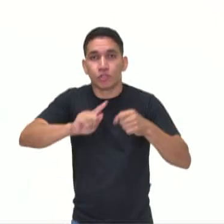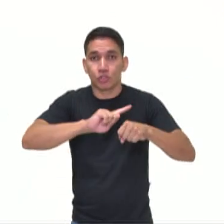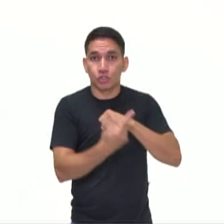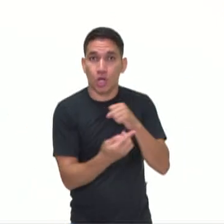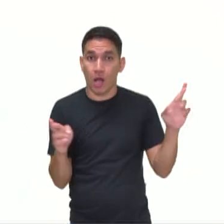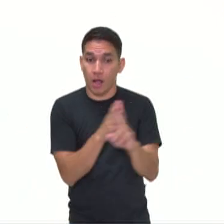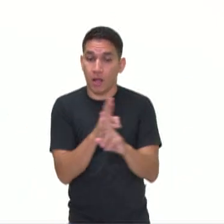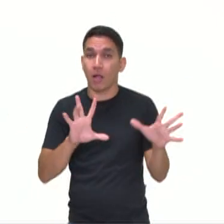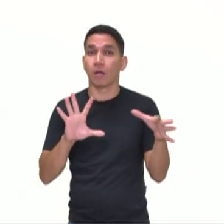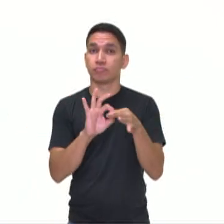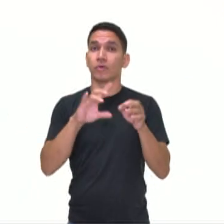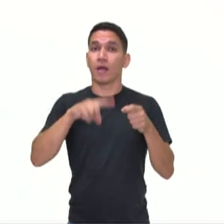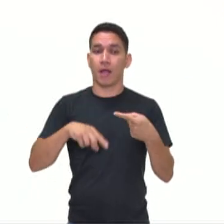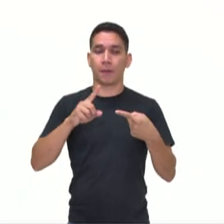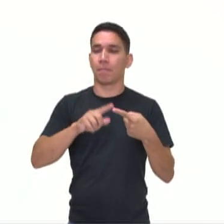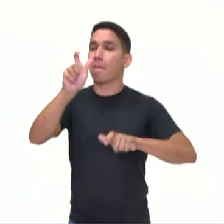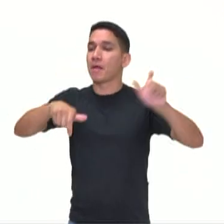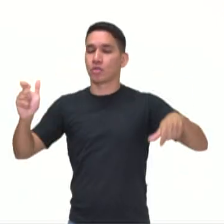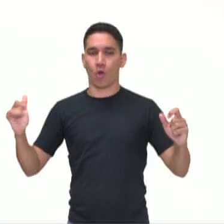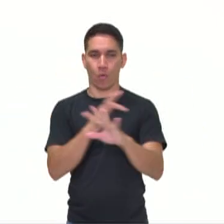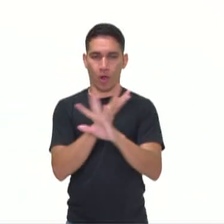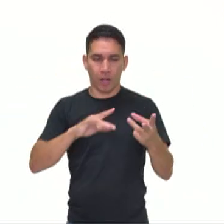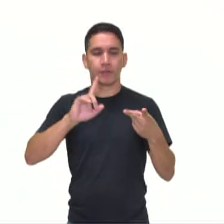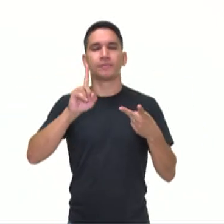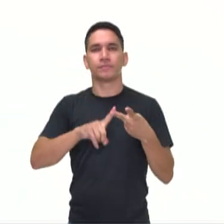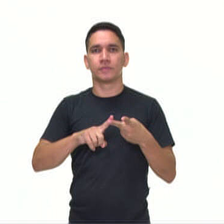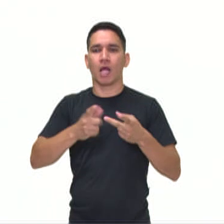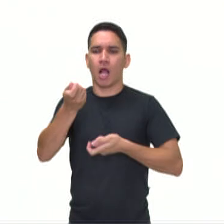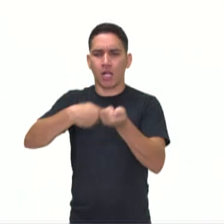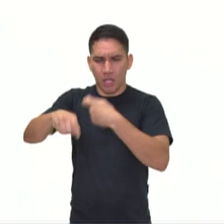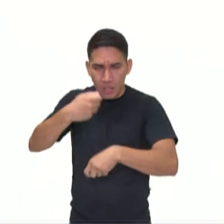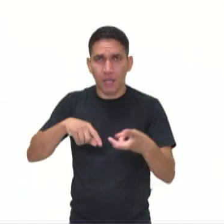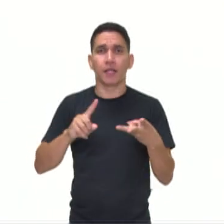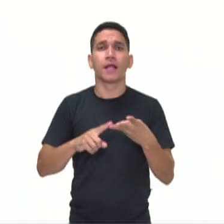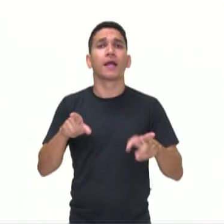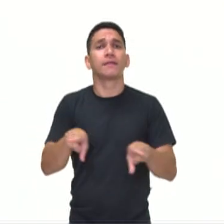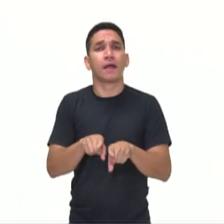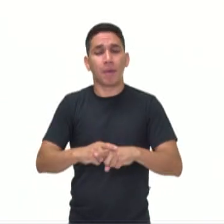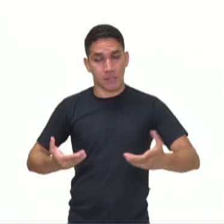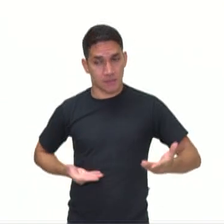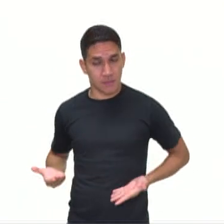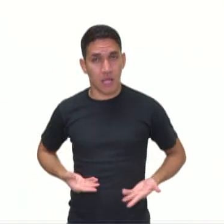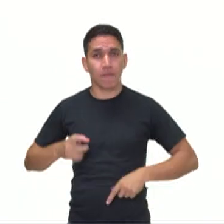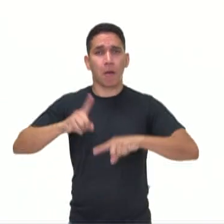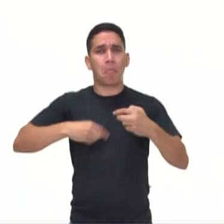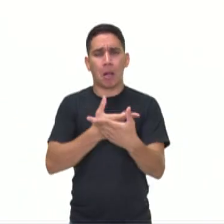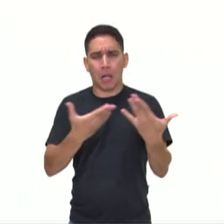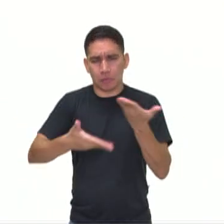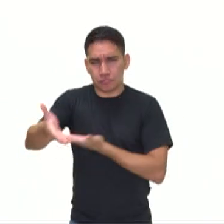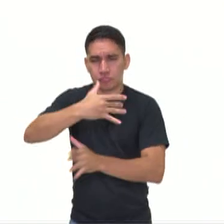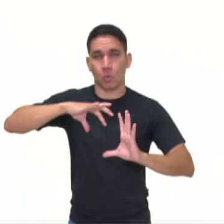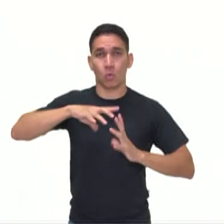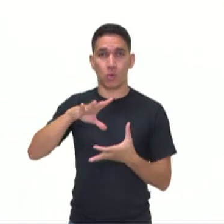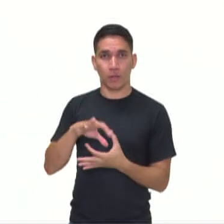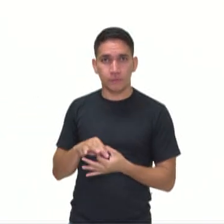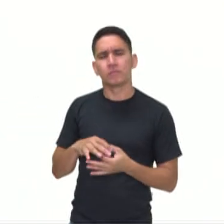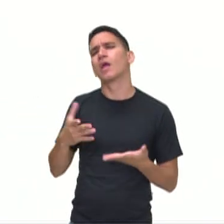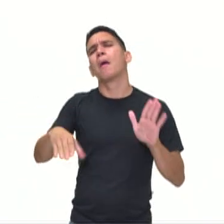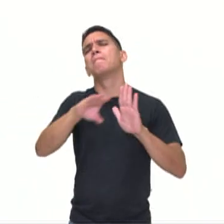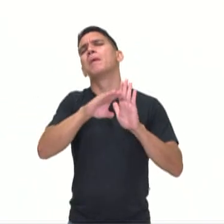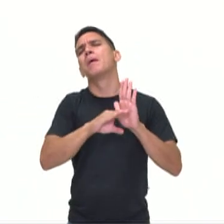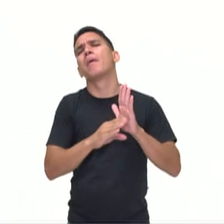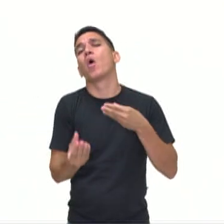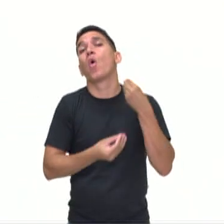associado à circulação de pessoas, capitais, serviços e mercadorias no mundo globalizado. Descreva situações de fluxos